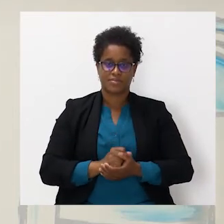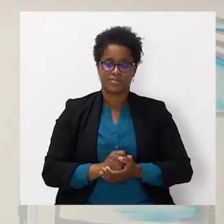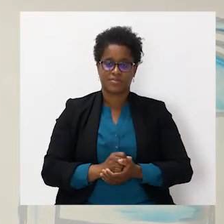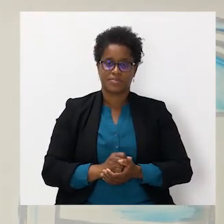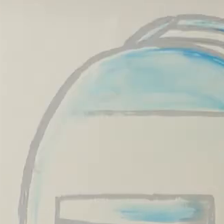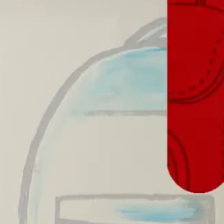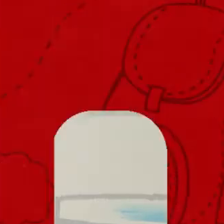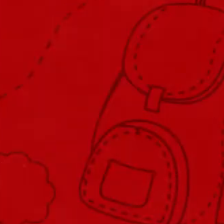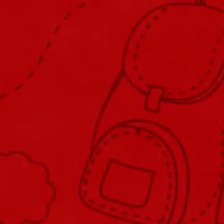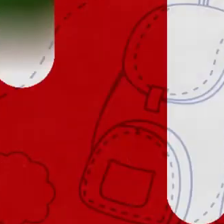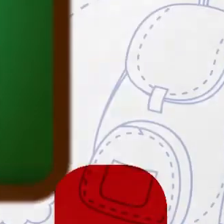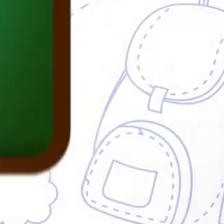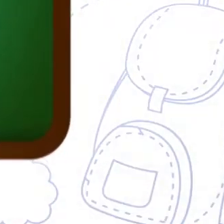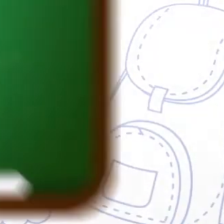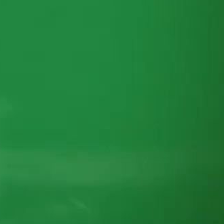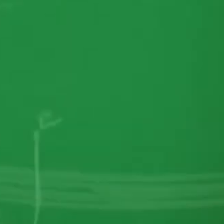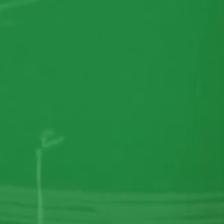Bom,